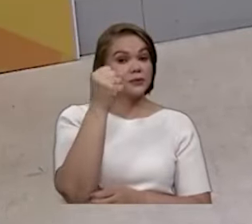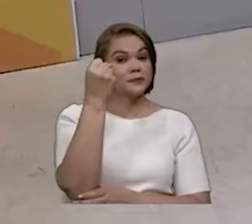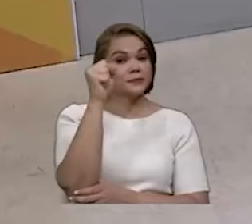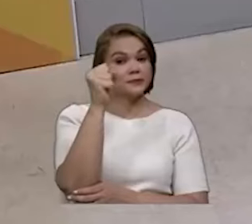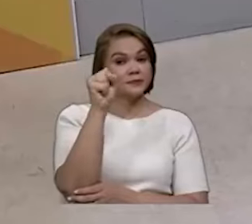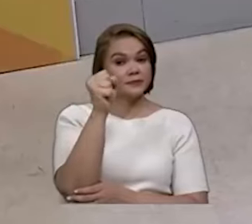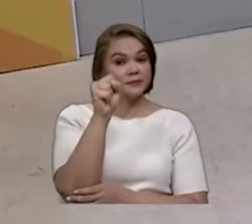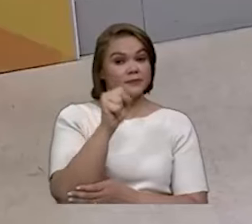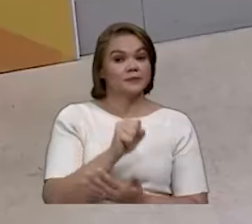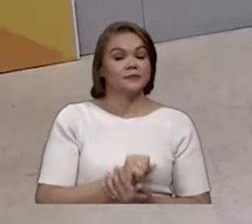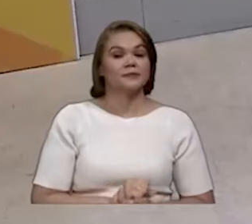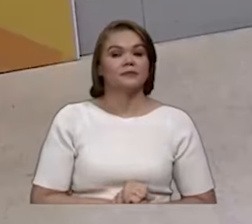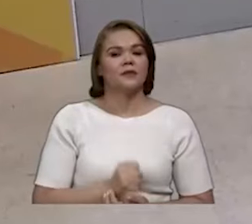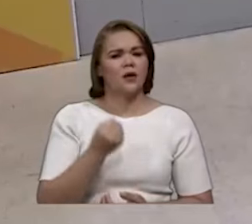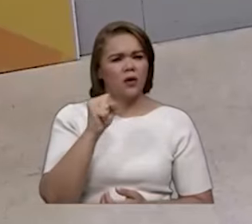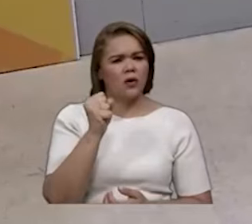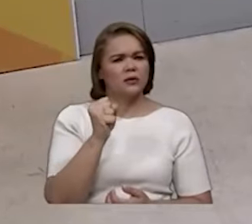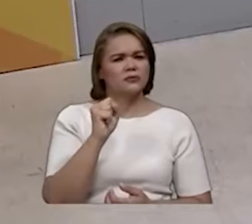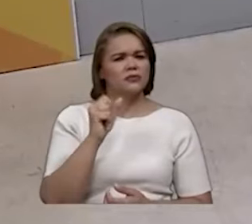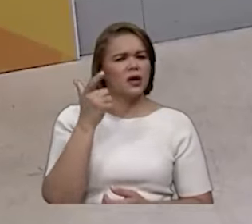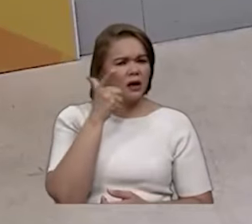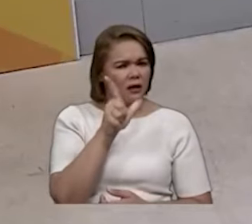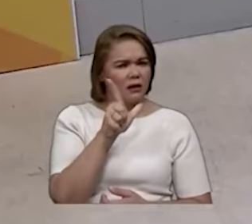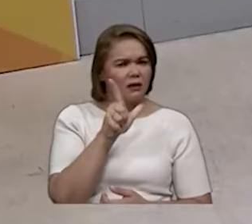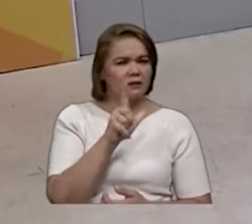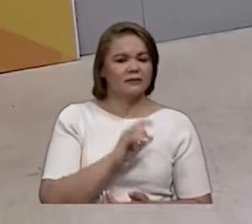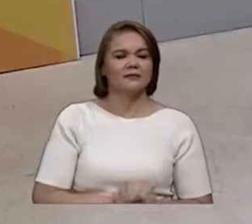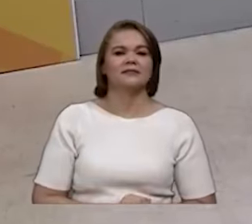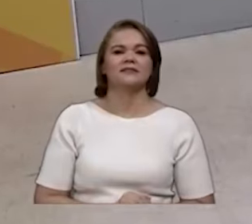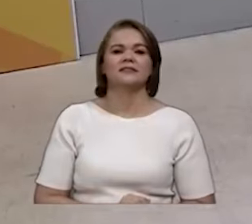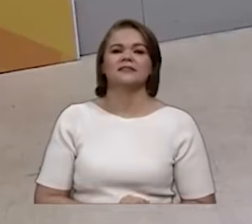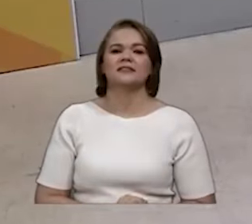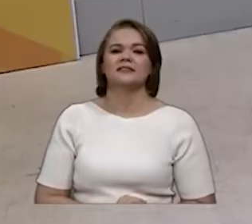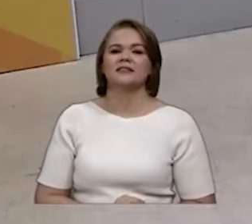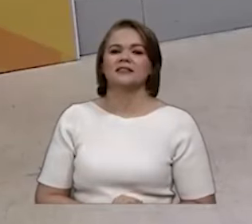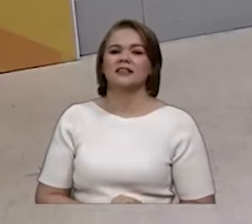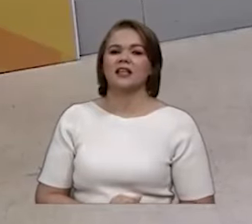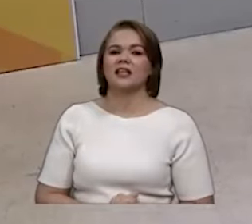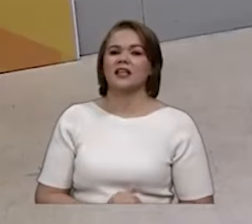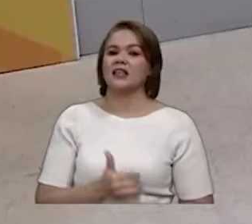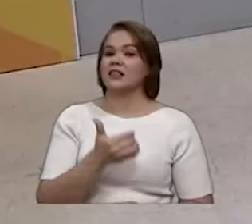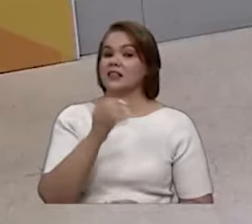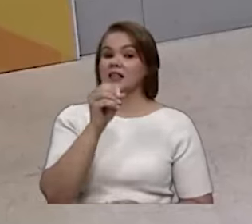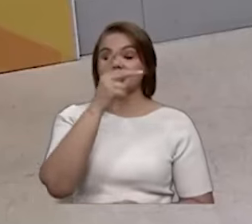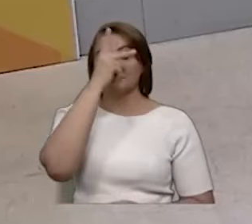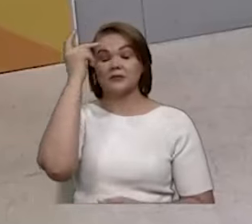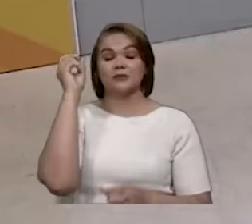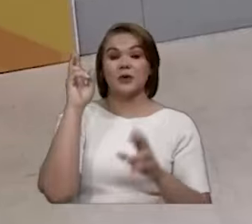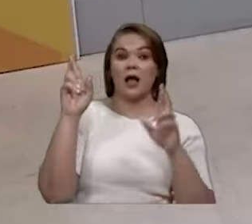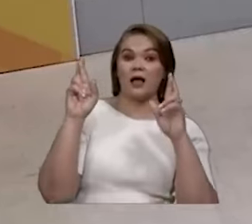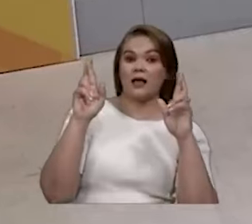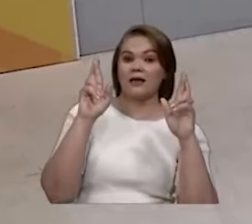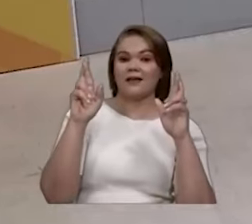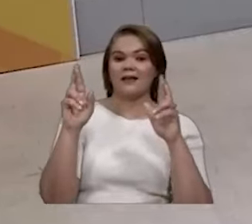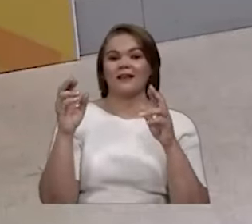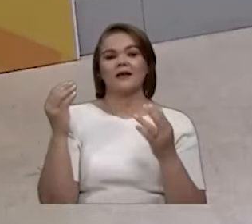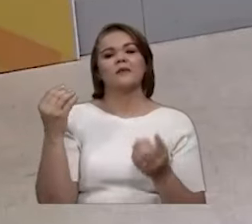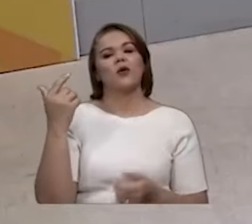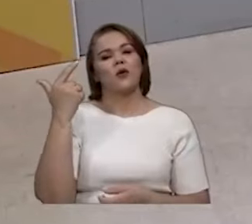8, decide? 10 títulos na disputa, não decidiu. Pode chamar mais uma,